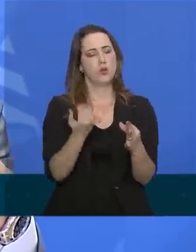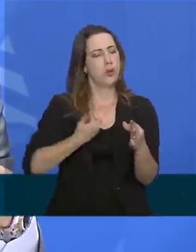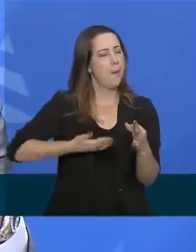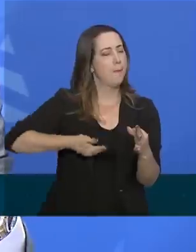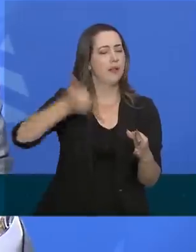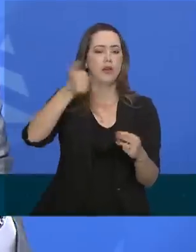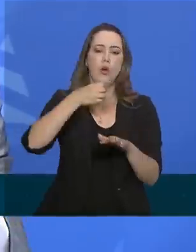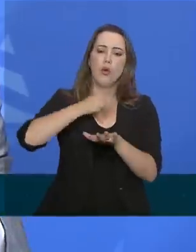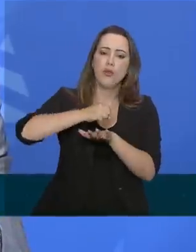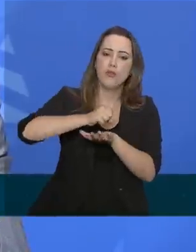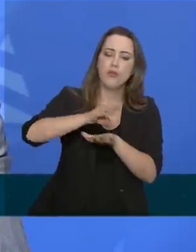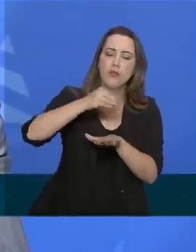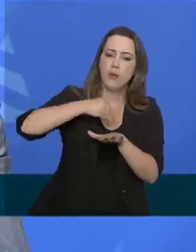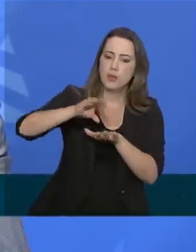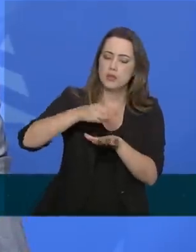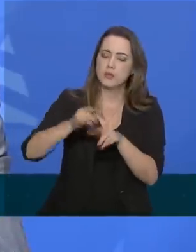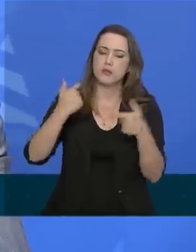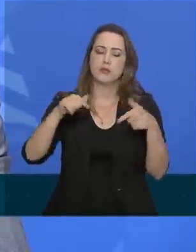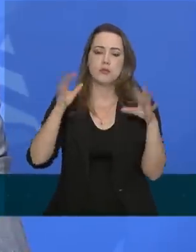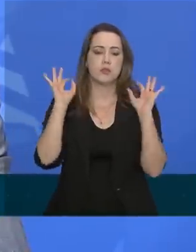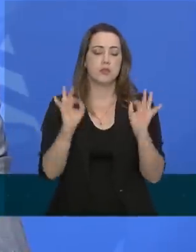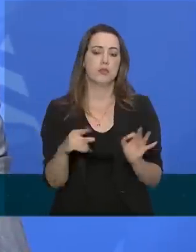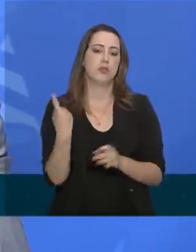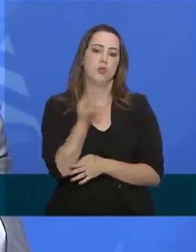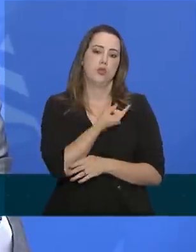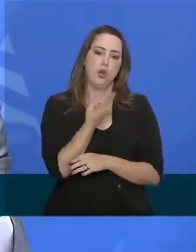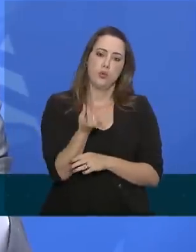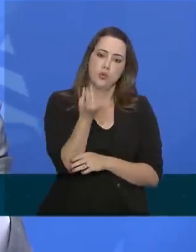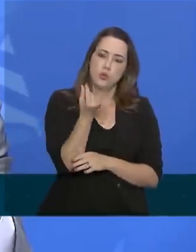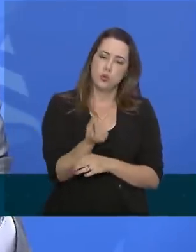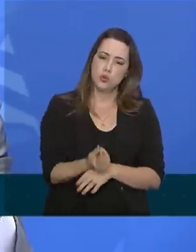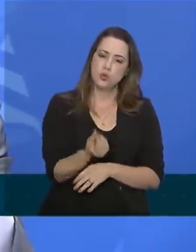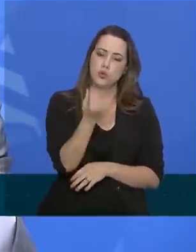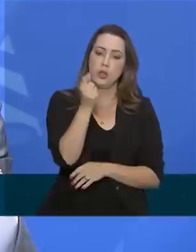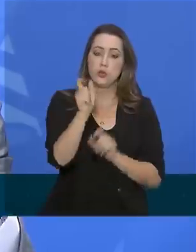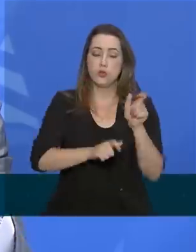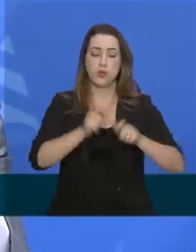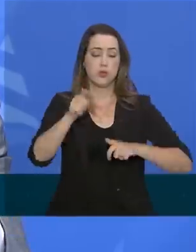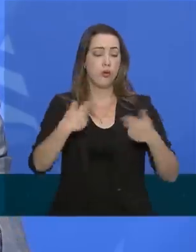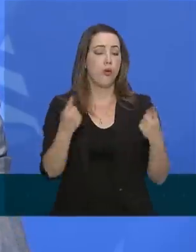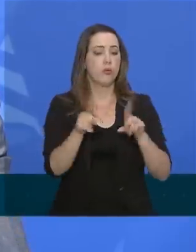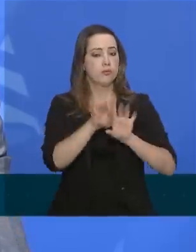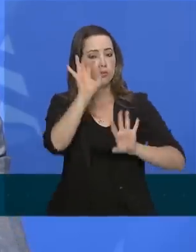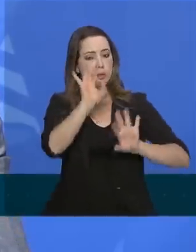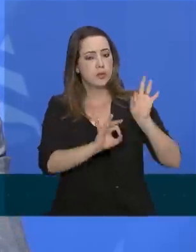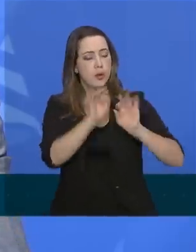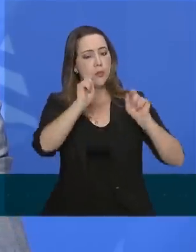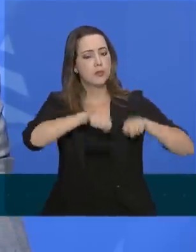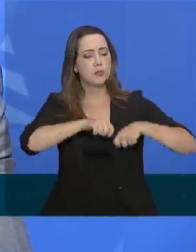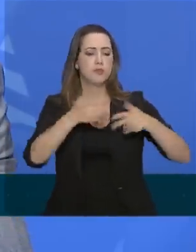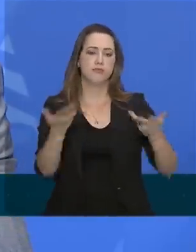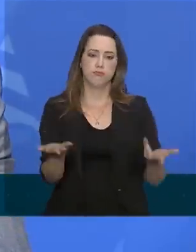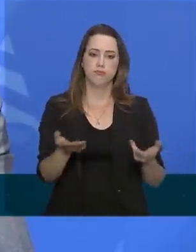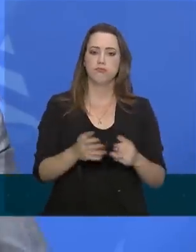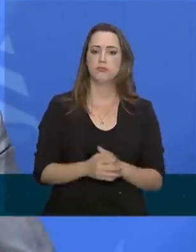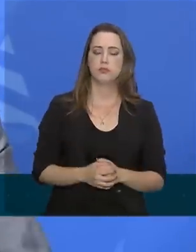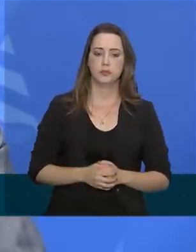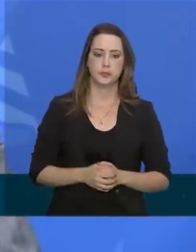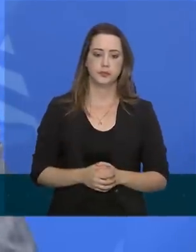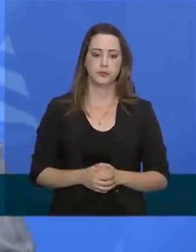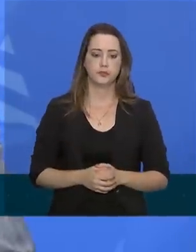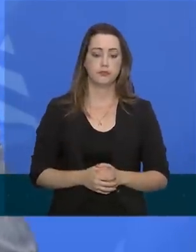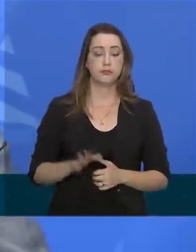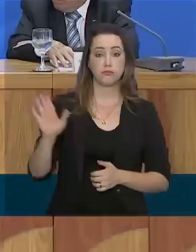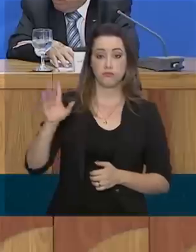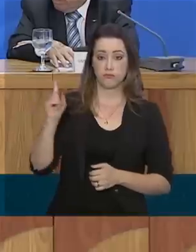e agir da maneira adequada é que os nossos recursos orçamentários de pessoal e de planejamento permitir aquilo